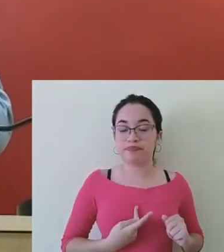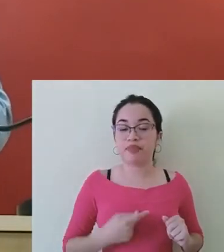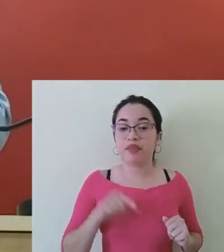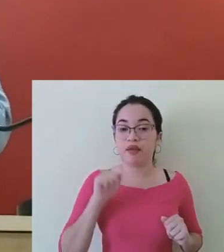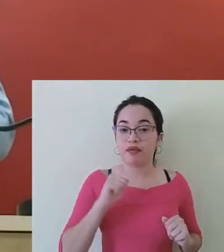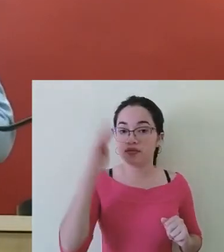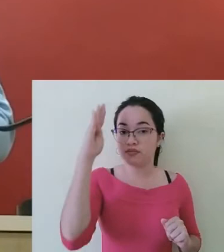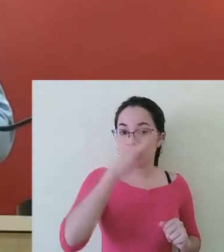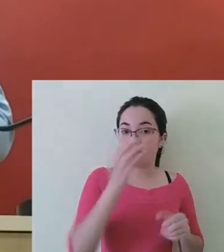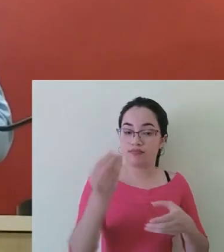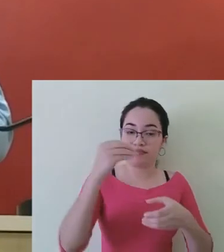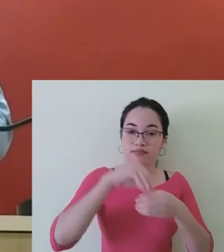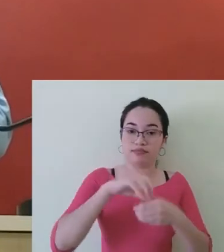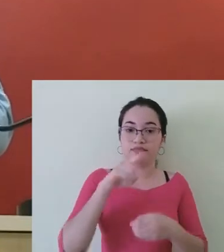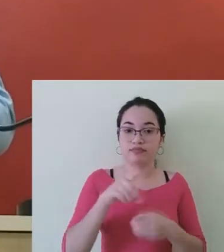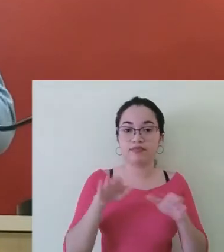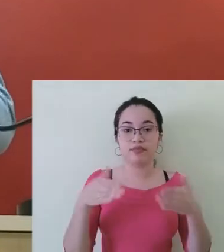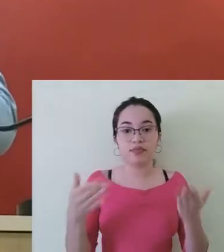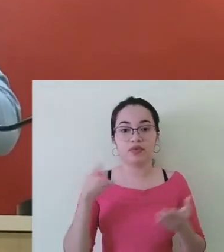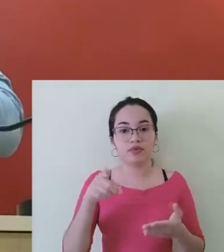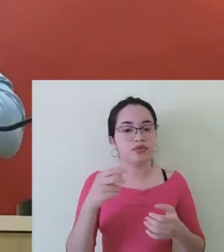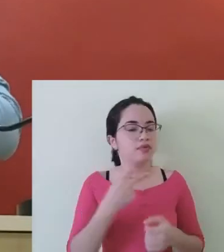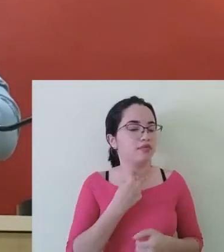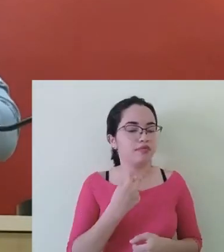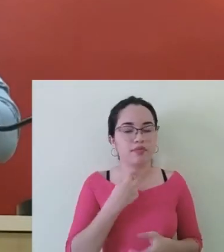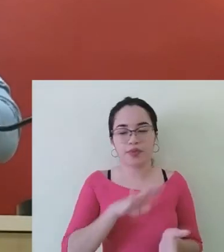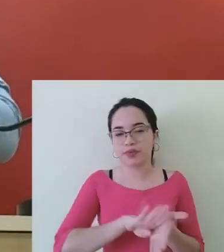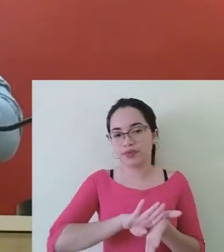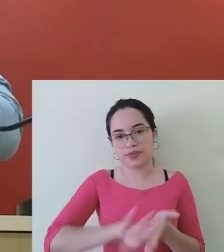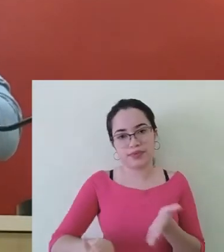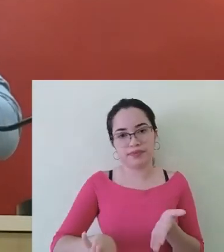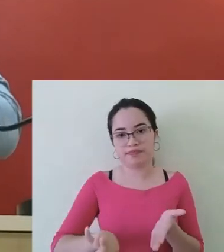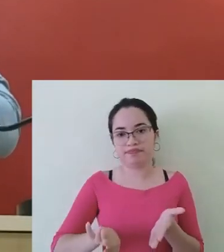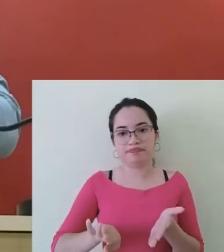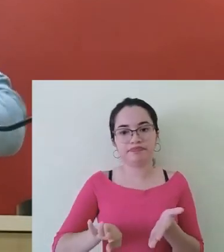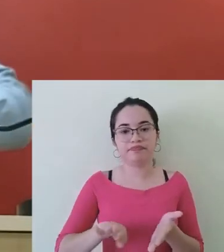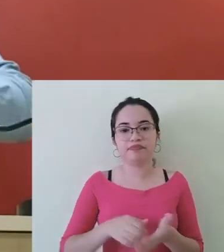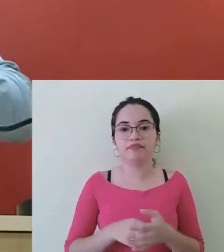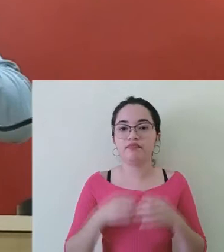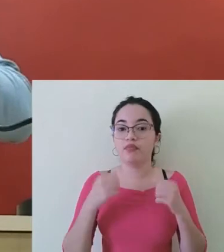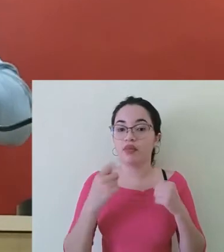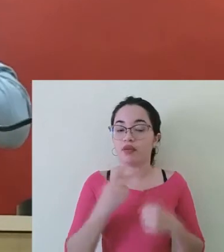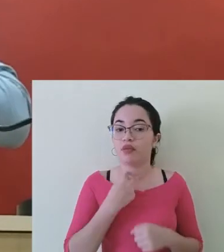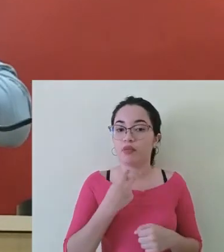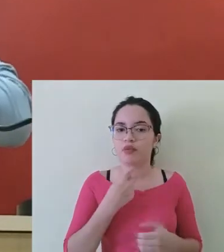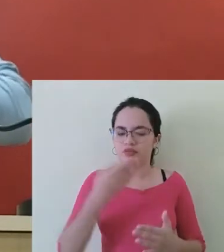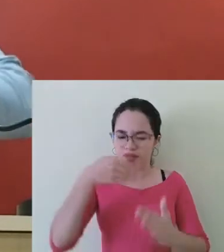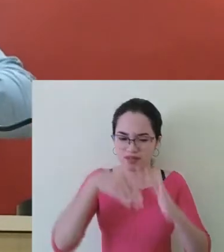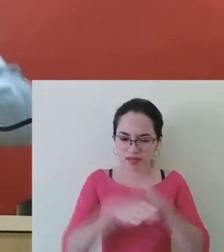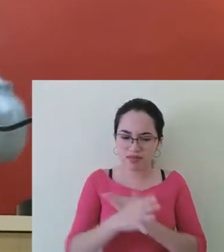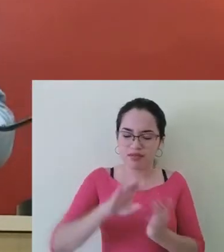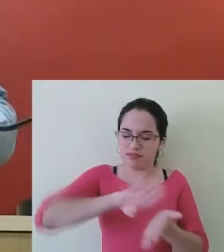Esse mal está dentro de você, portanto você não pode tirá-lo. Você não pode entrar